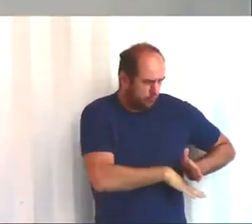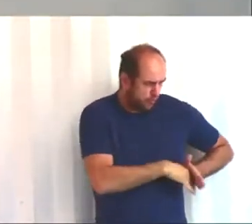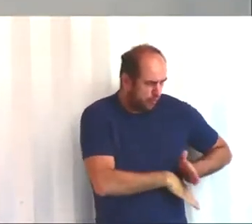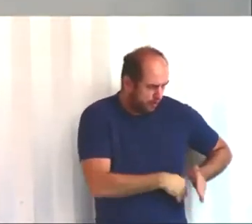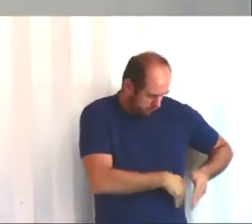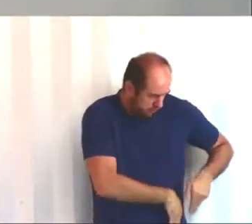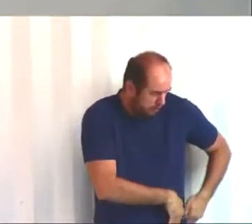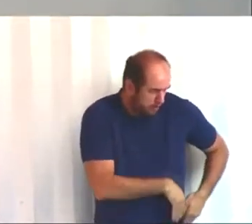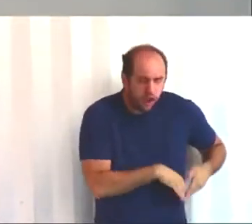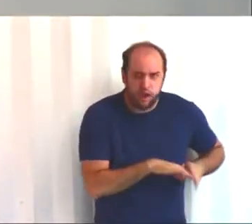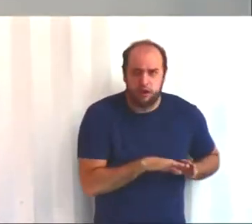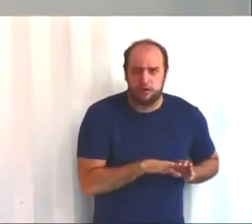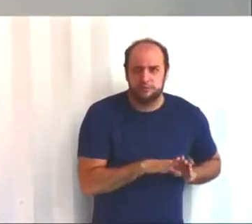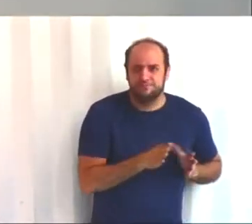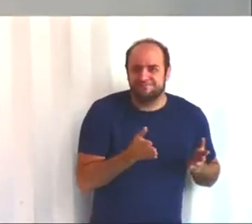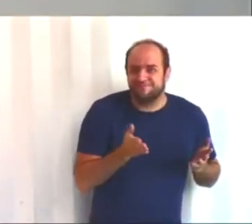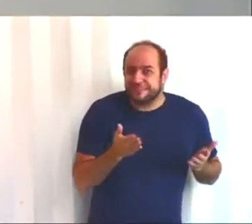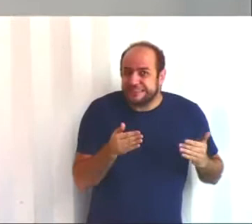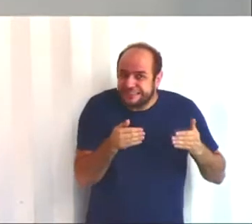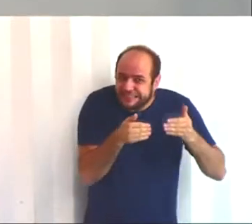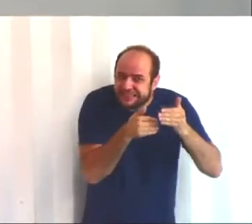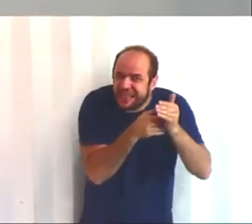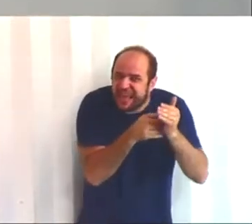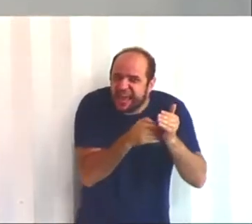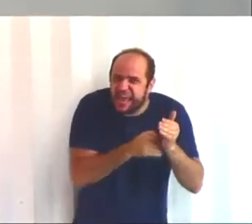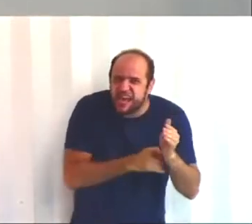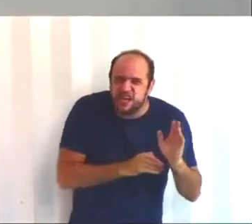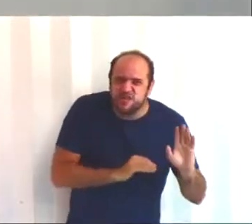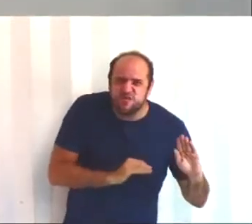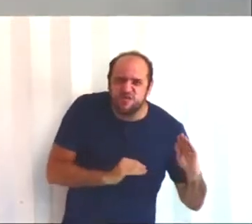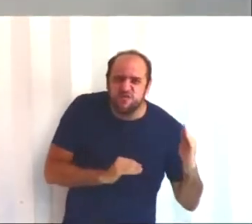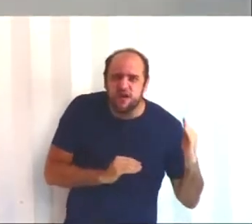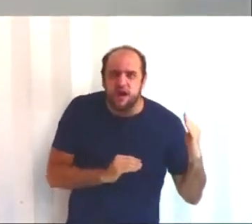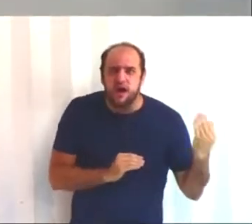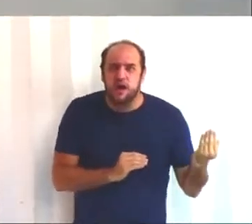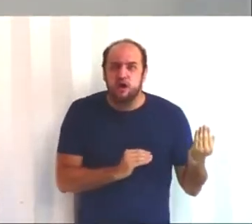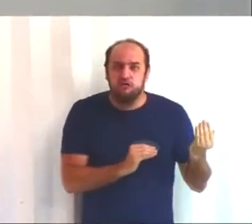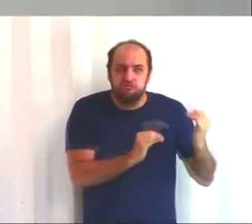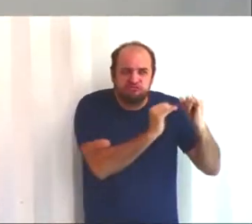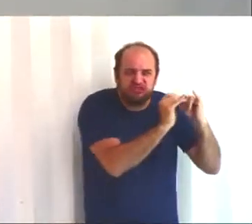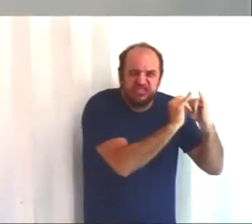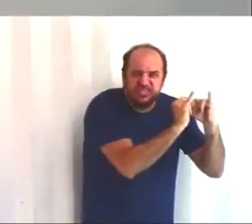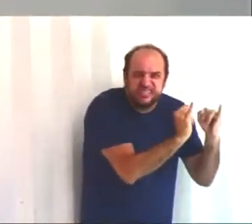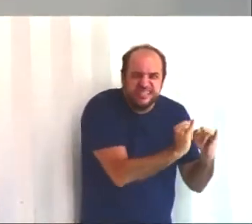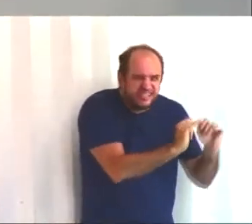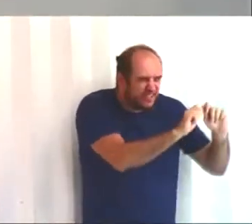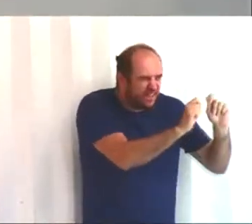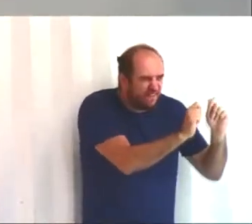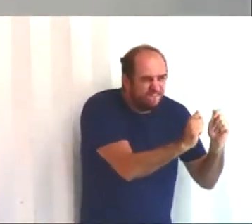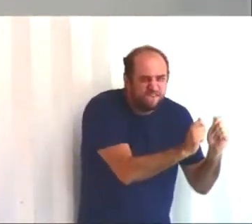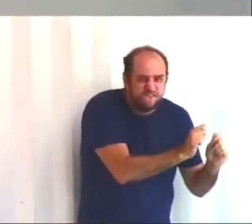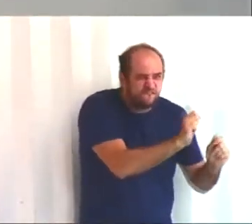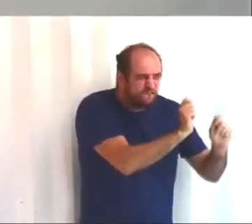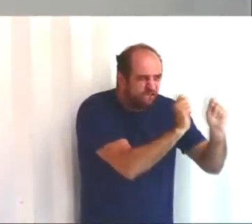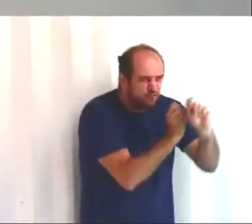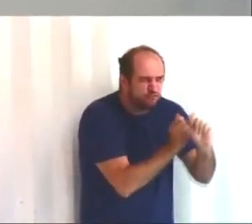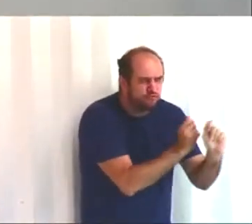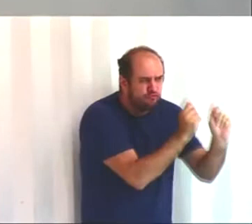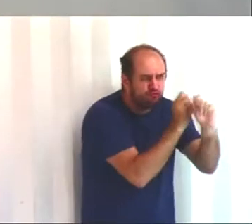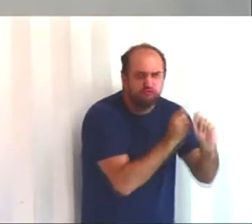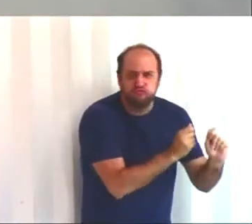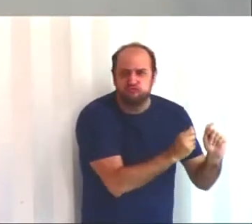comigo. Sorrateiramente, eles começaram a fazer pequenos deuses, pequenas imagens,